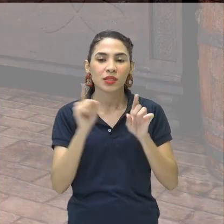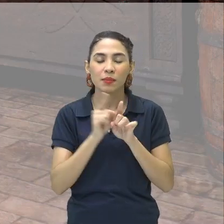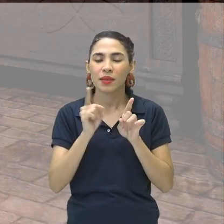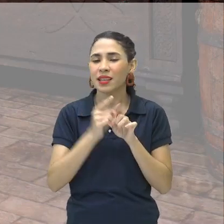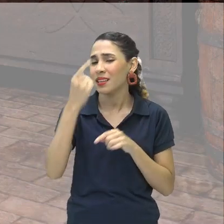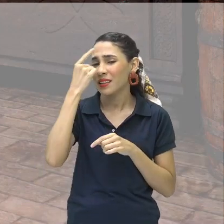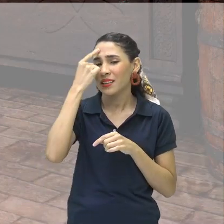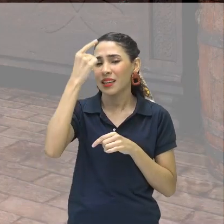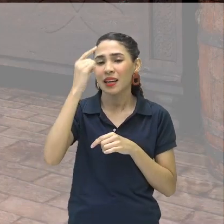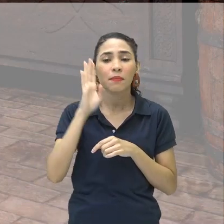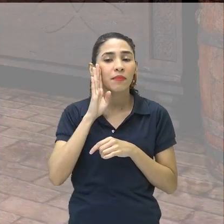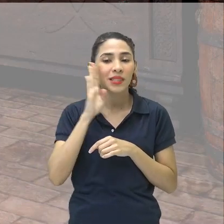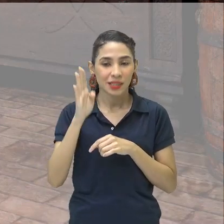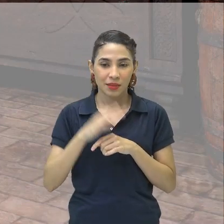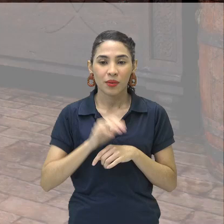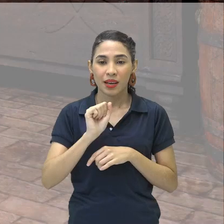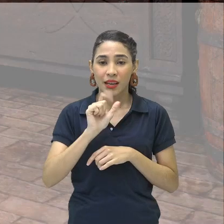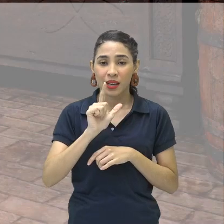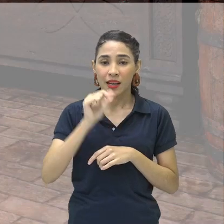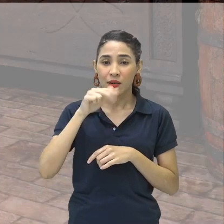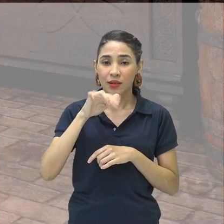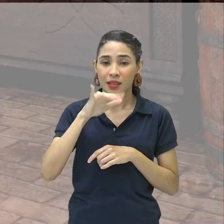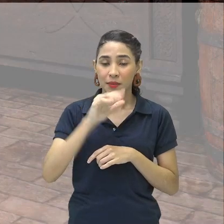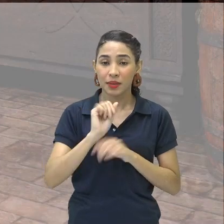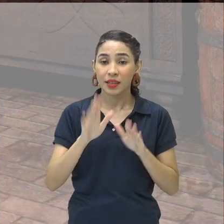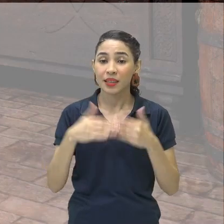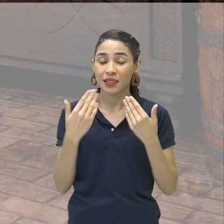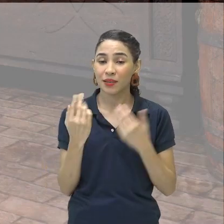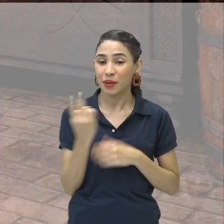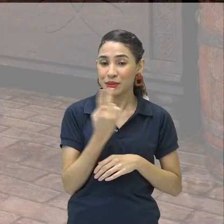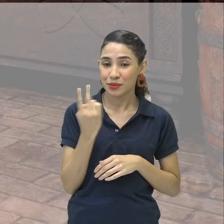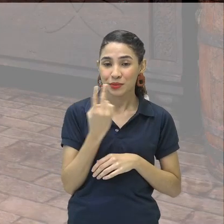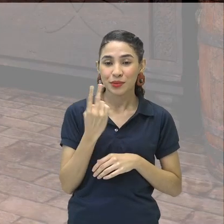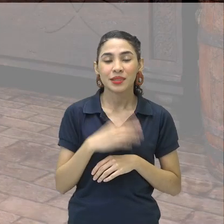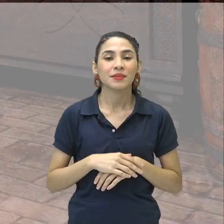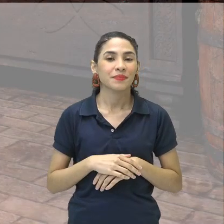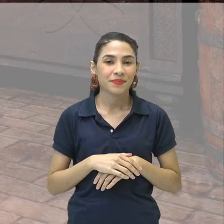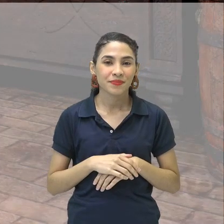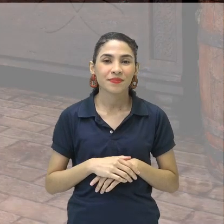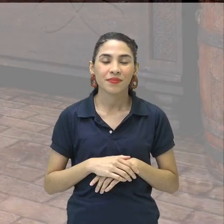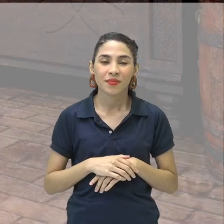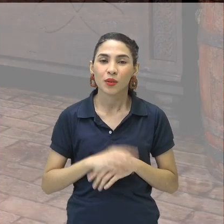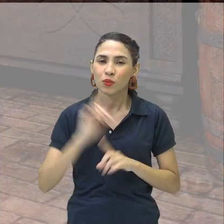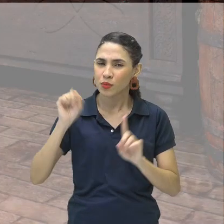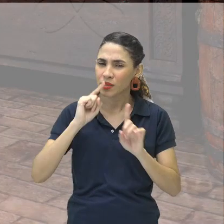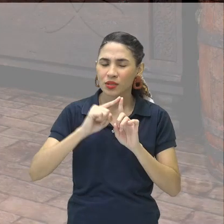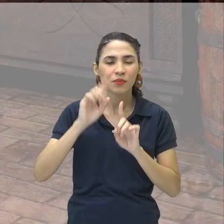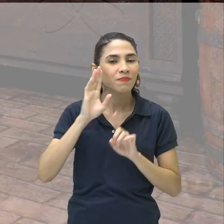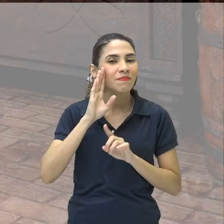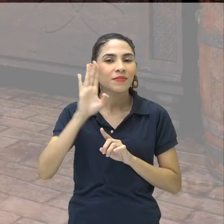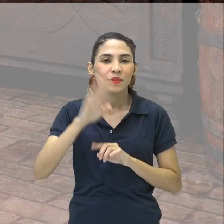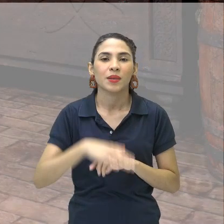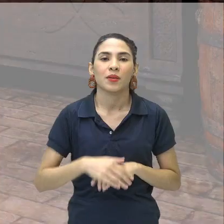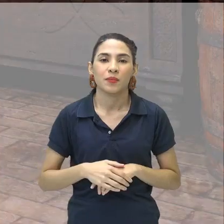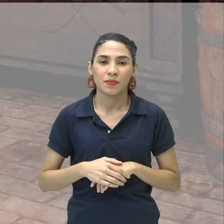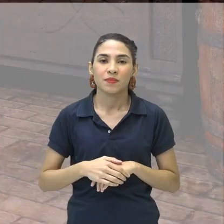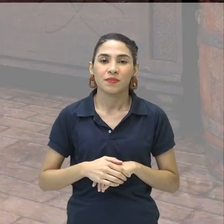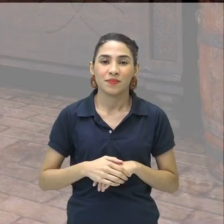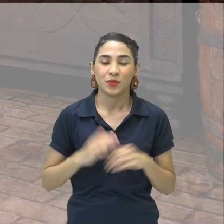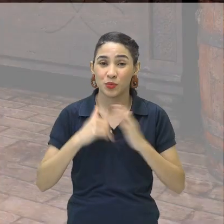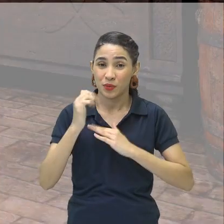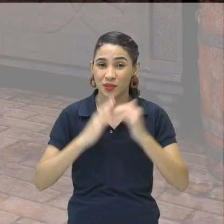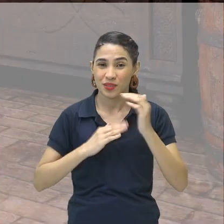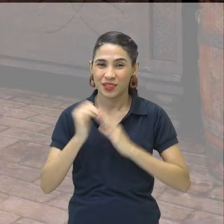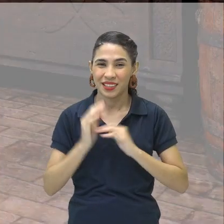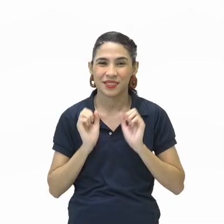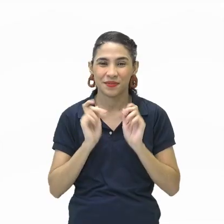ideias principais da alquimia, né? Então, essas duas aí eram aquelas que eram os objetivos, vamos dizer assim, dos alquimistas,